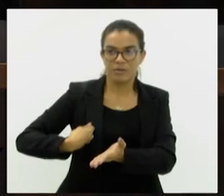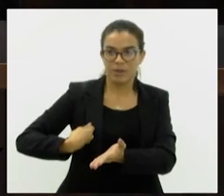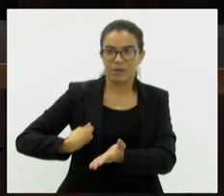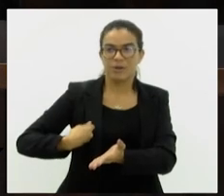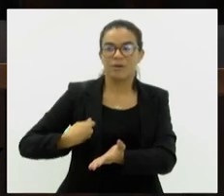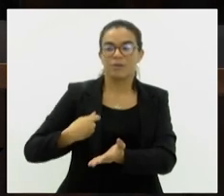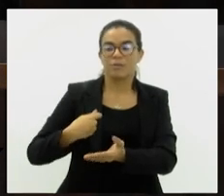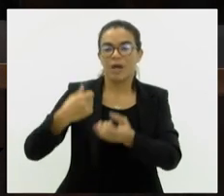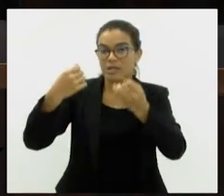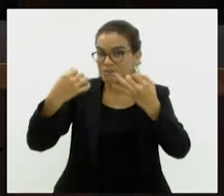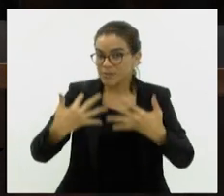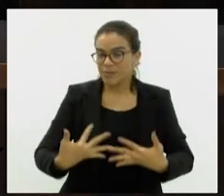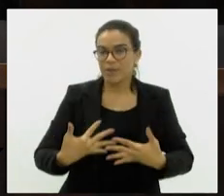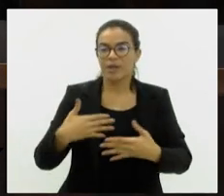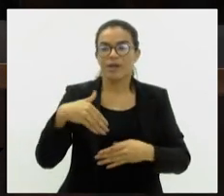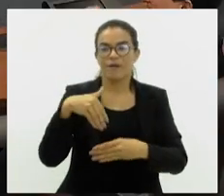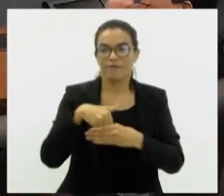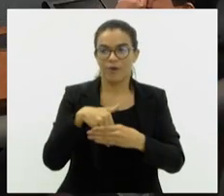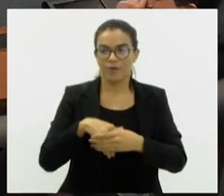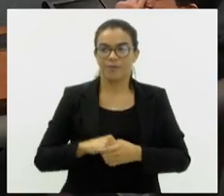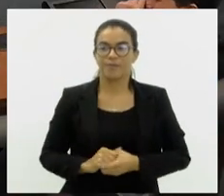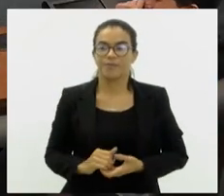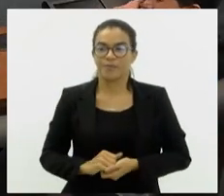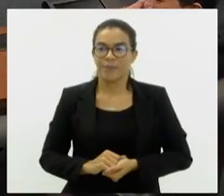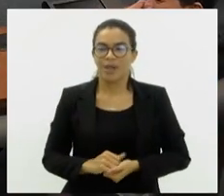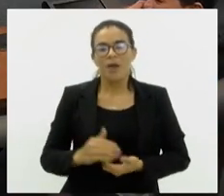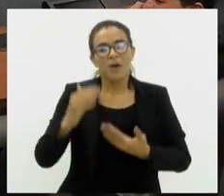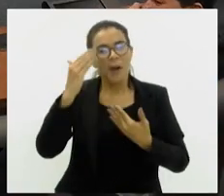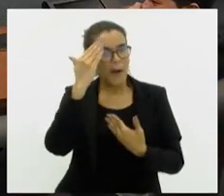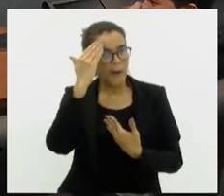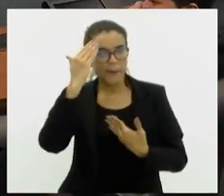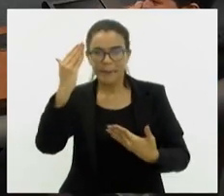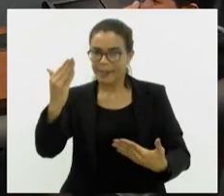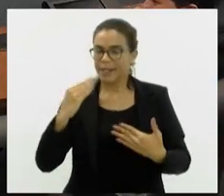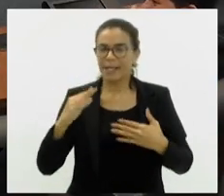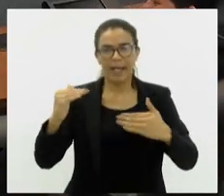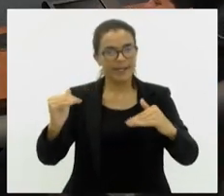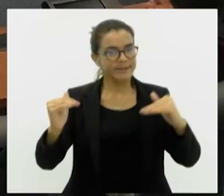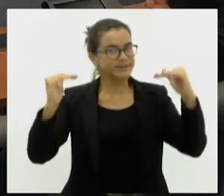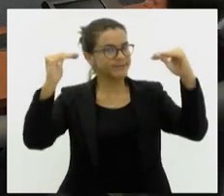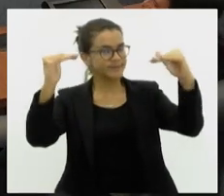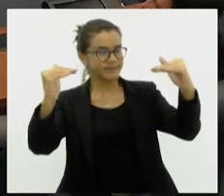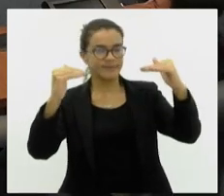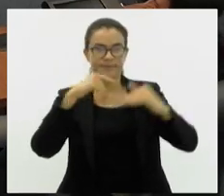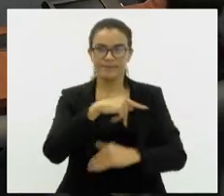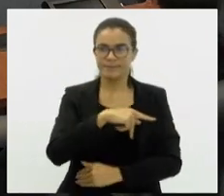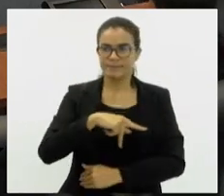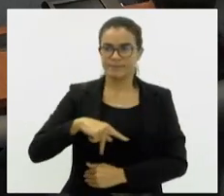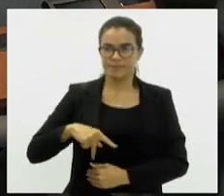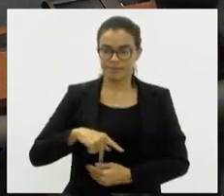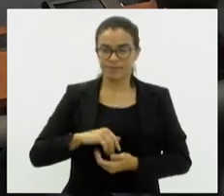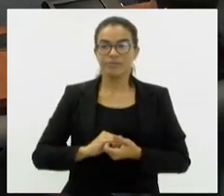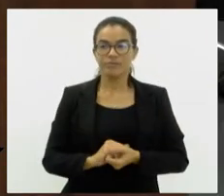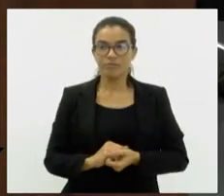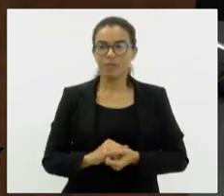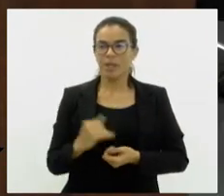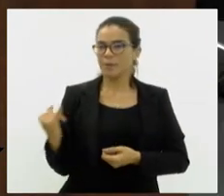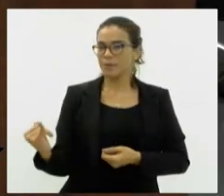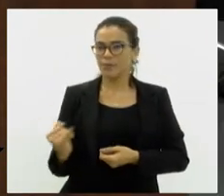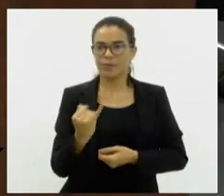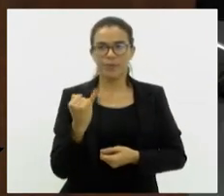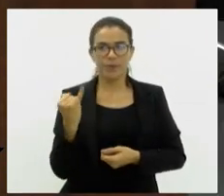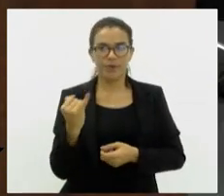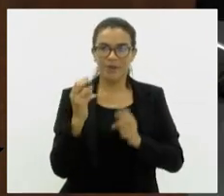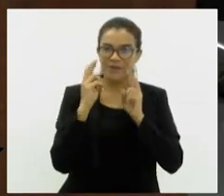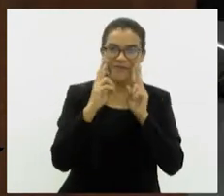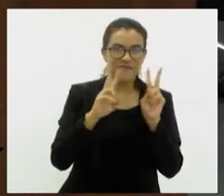para a declaração de voto, deputada Renata Souza. Muito obrigada, excelentíssima presidenta Marta Rocha. Super importante